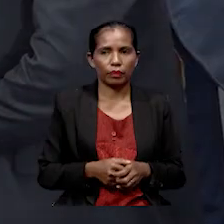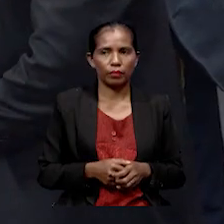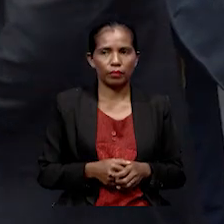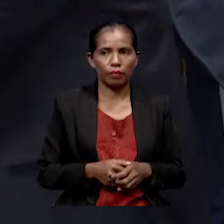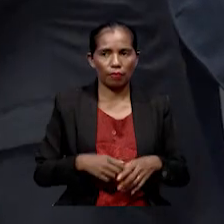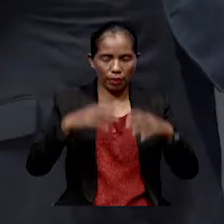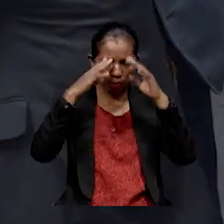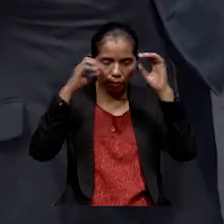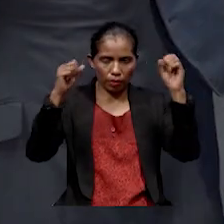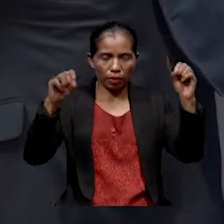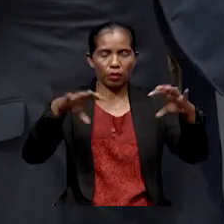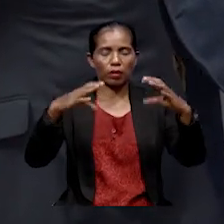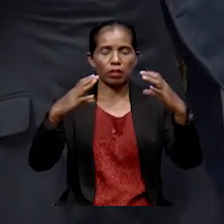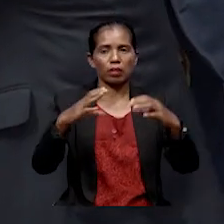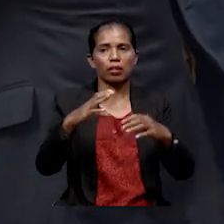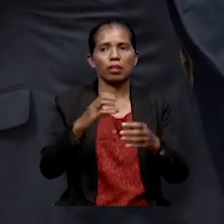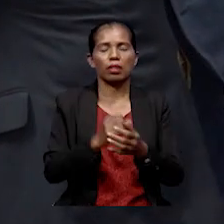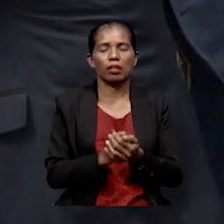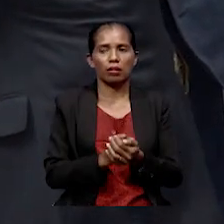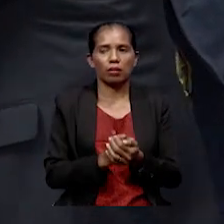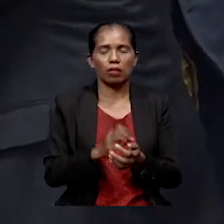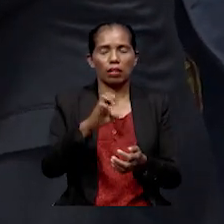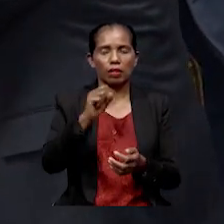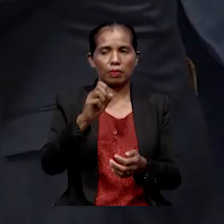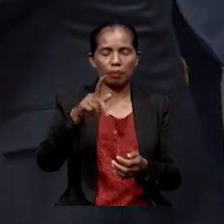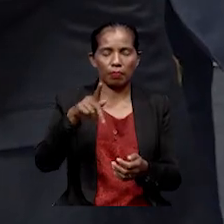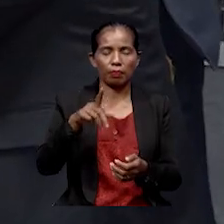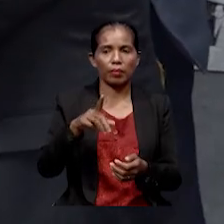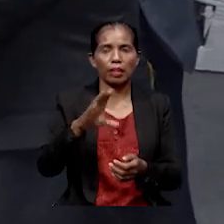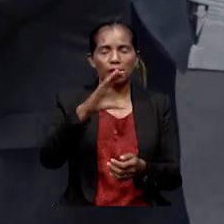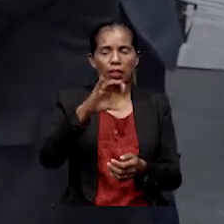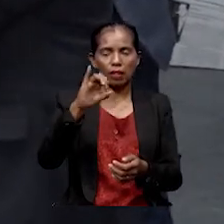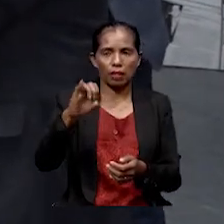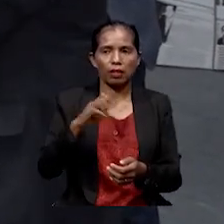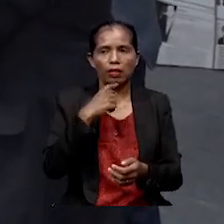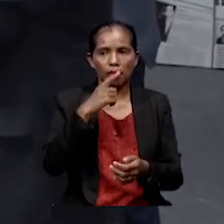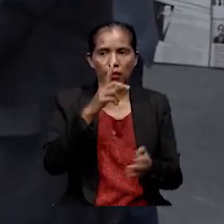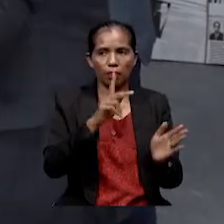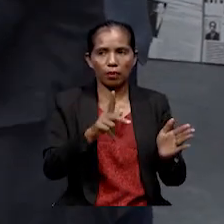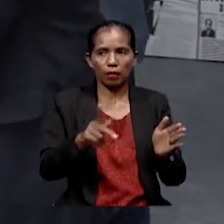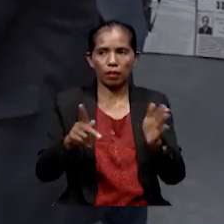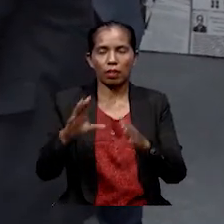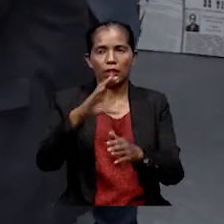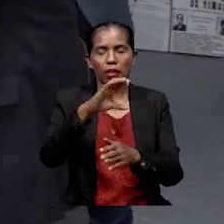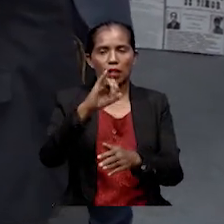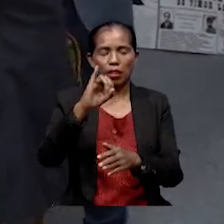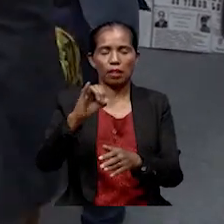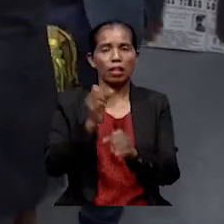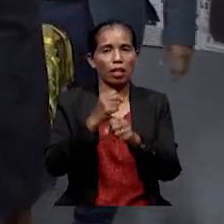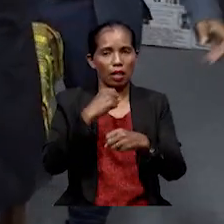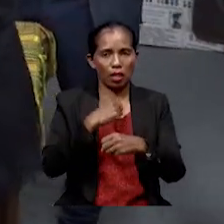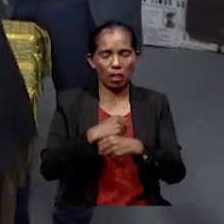Presidente interino Conselho de Imprensa Timor-Leste Expedito Dias Ximenes Ateten, plano estratégico NBKI lança atufo